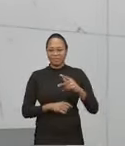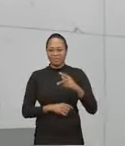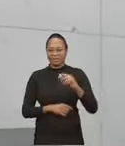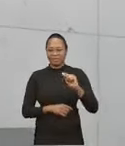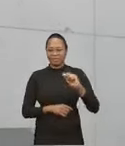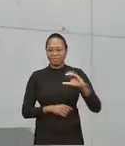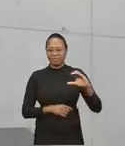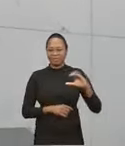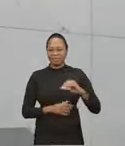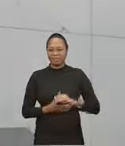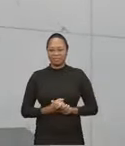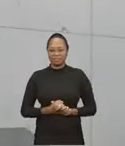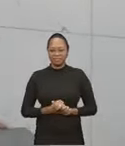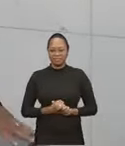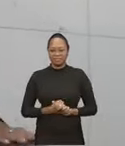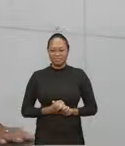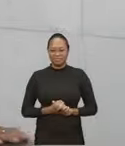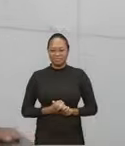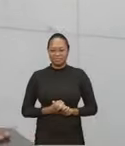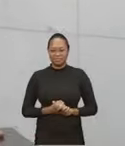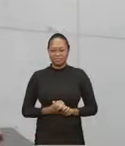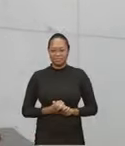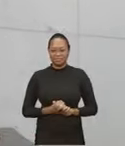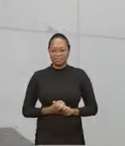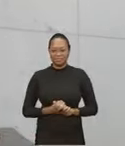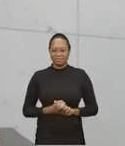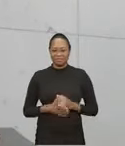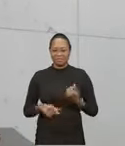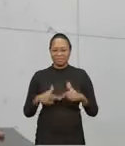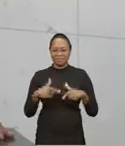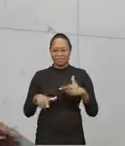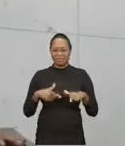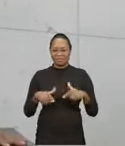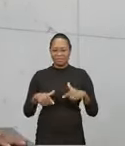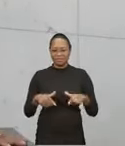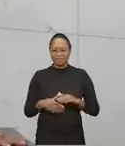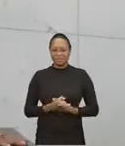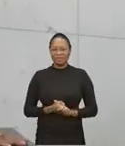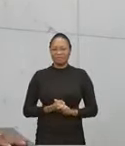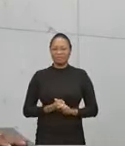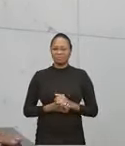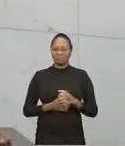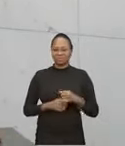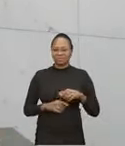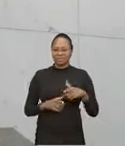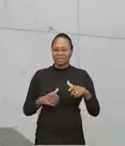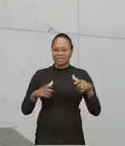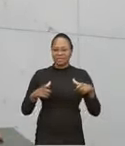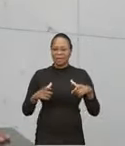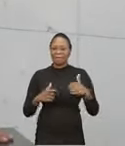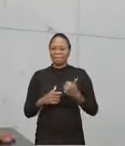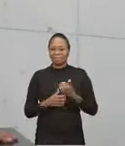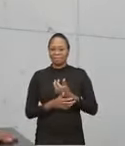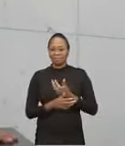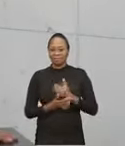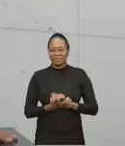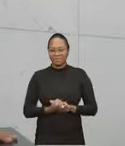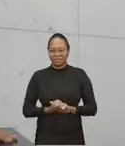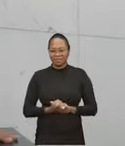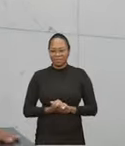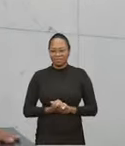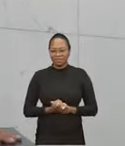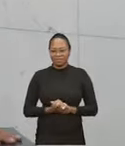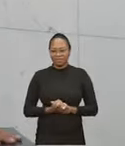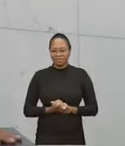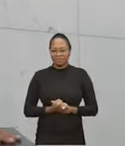implantar um quarto turno de trabalho aqui, que a produção aumentou. Antilhas Pátio, que chegou. Estou aqui no gabinete com o